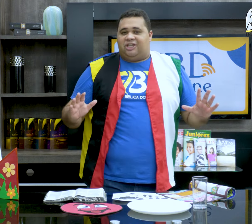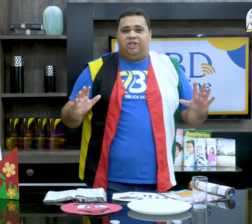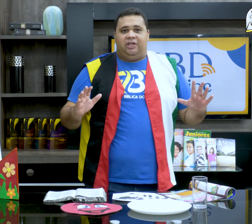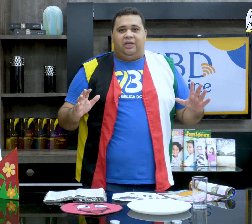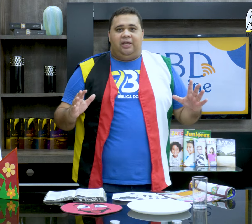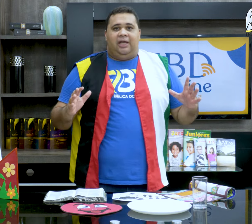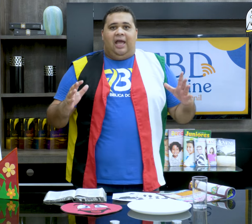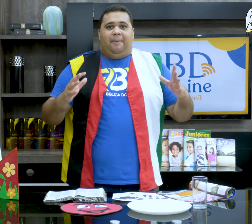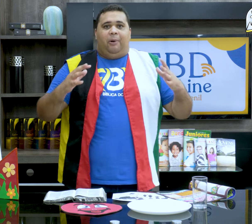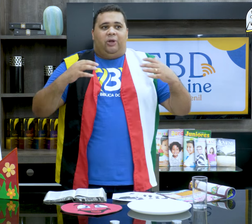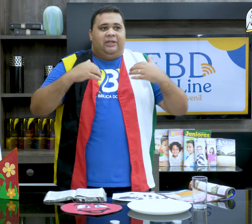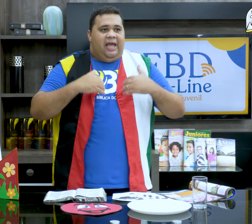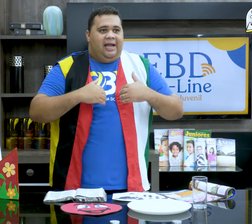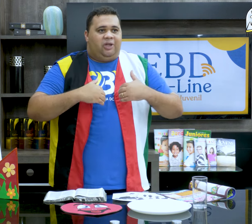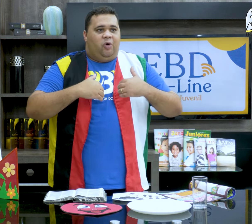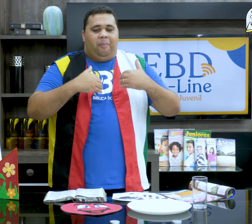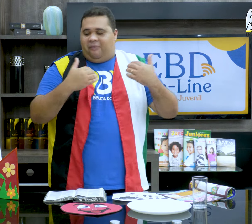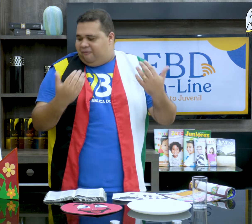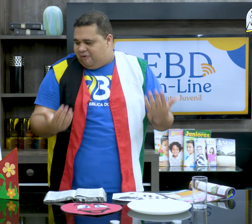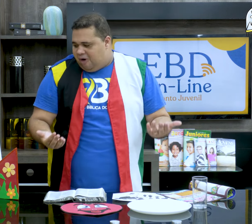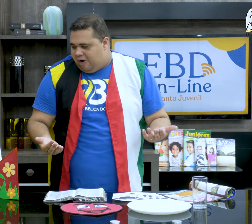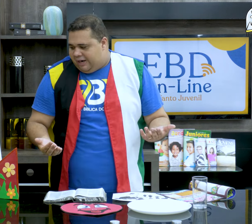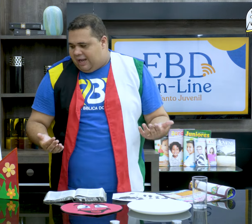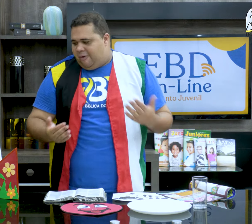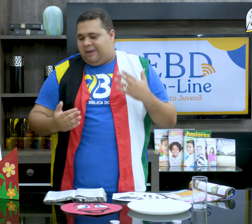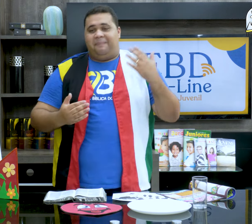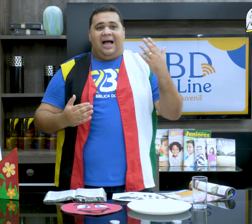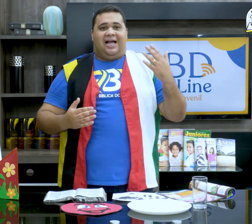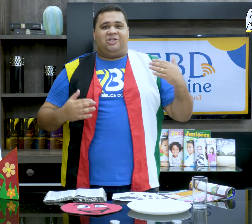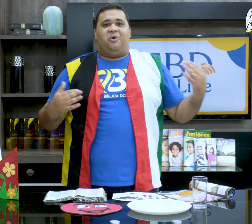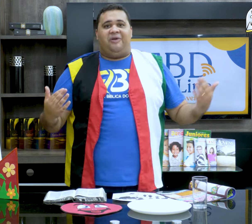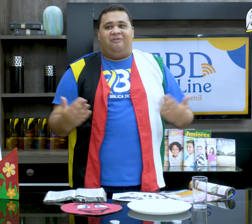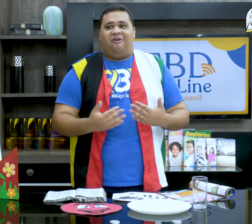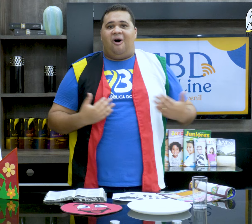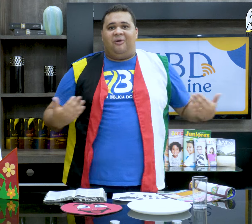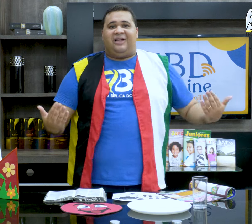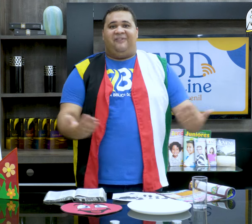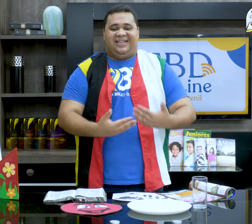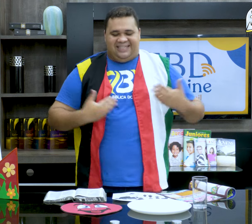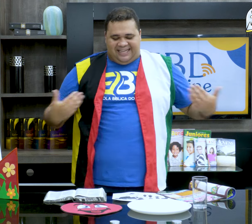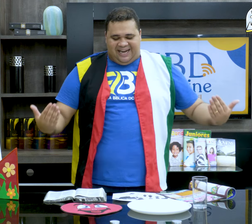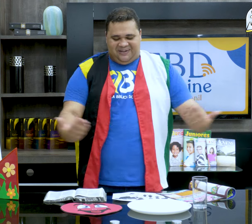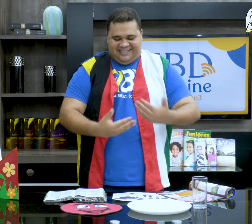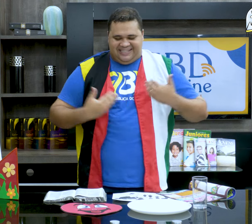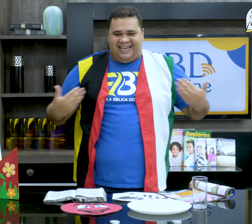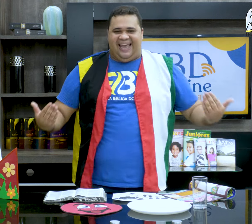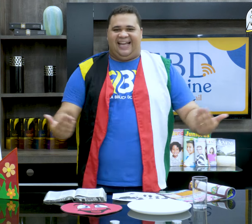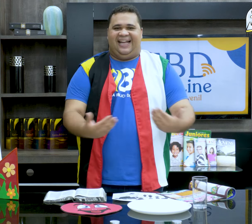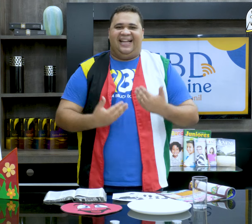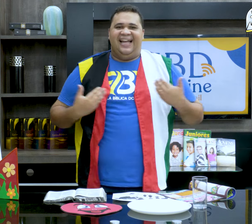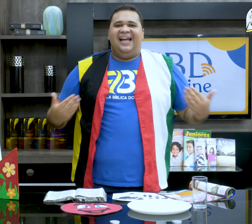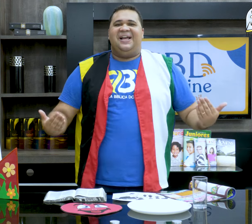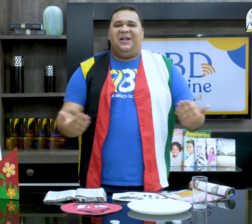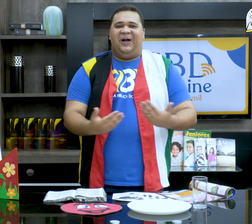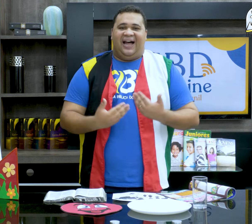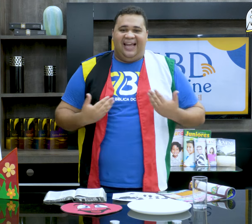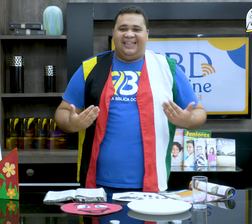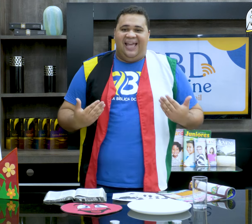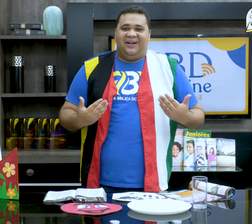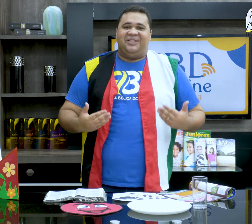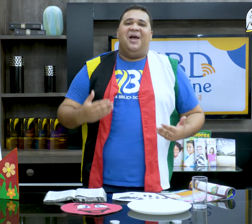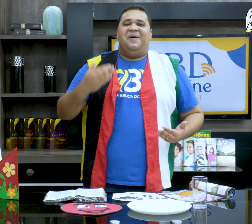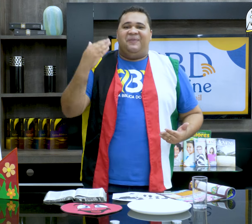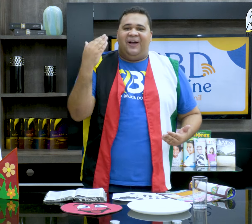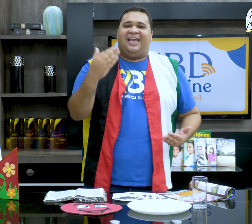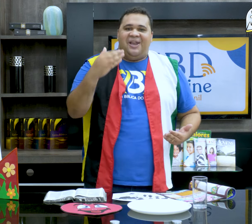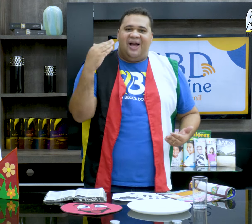se a gente por dentro ou por fora ou embaixo ou em volta a felicidade ela nos cerca glória